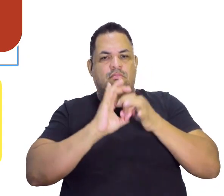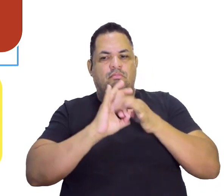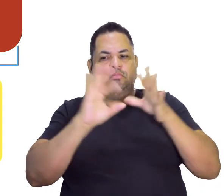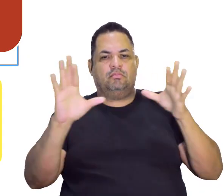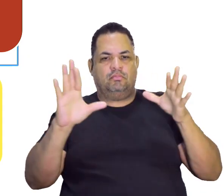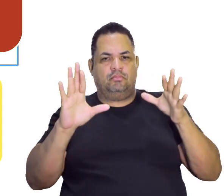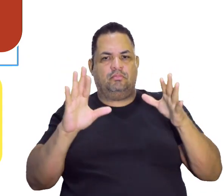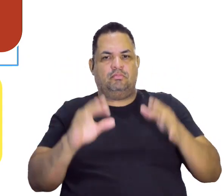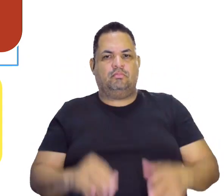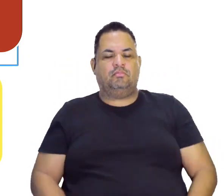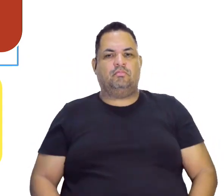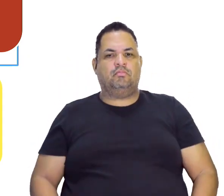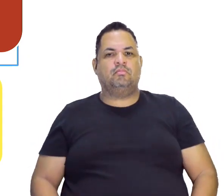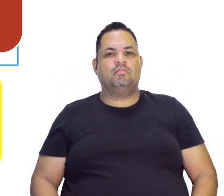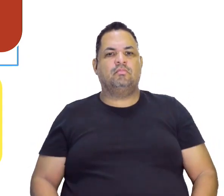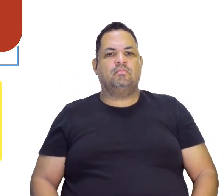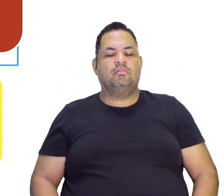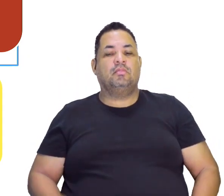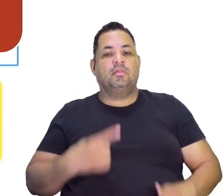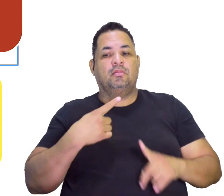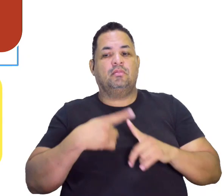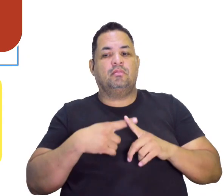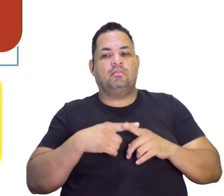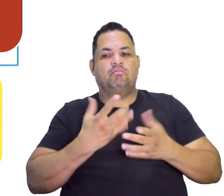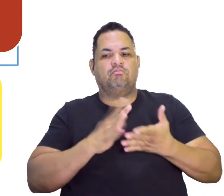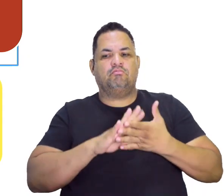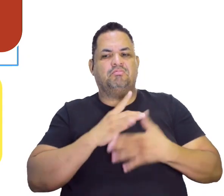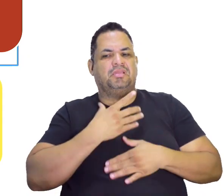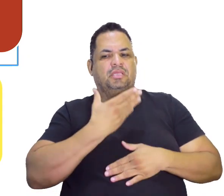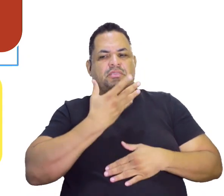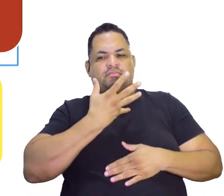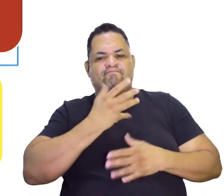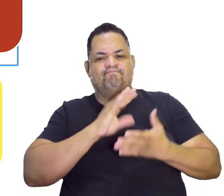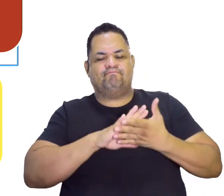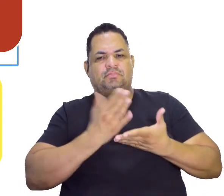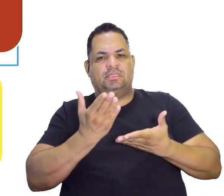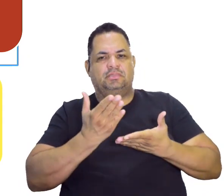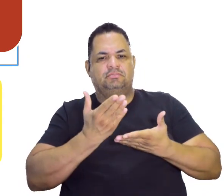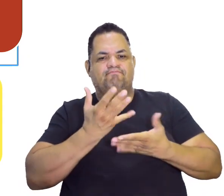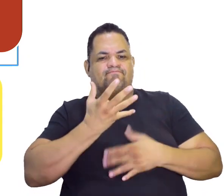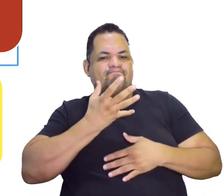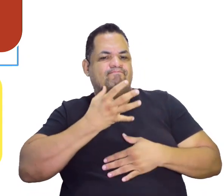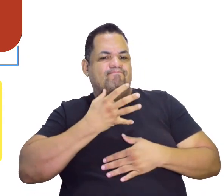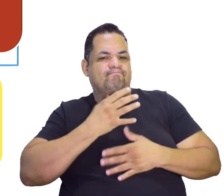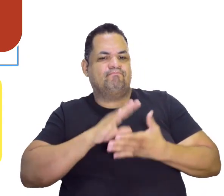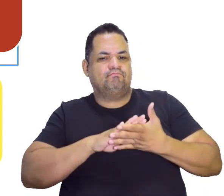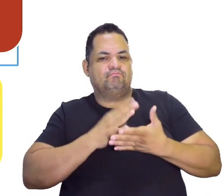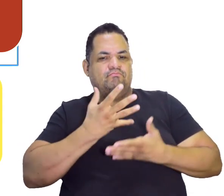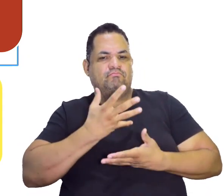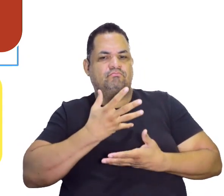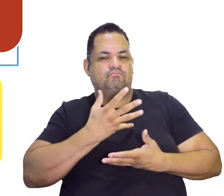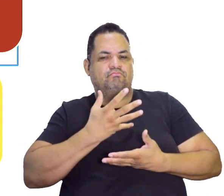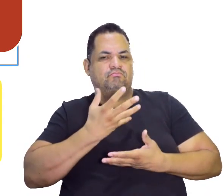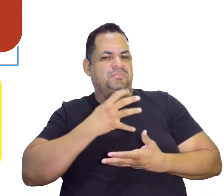pinceladas soltas, né? O motivo é porque ele quer fugir do realismo, né?